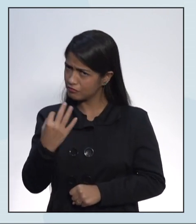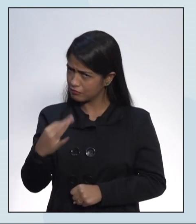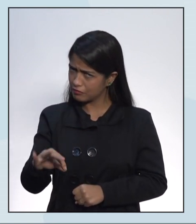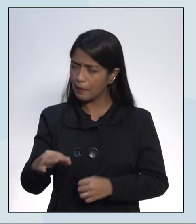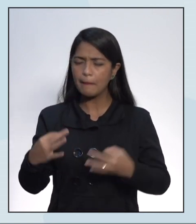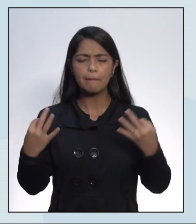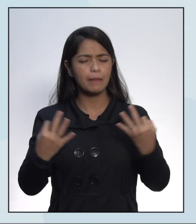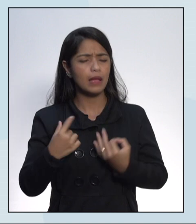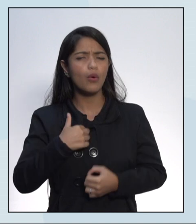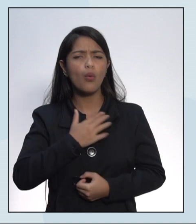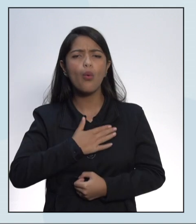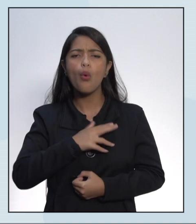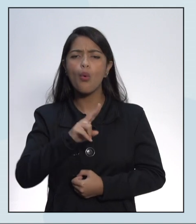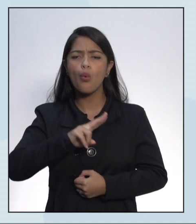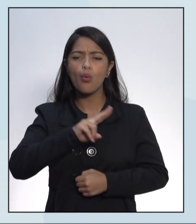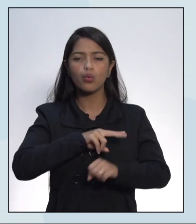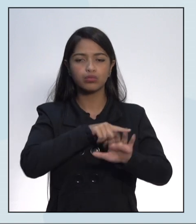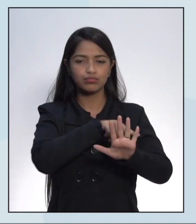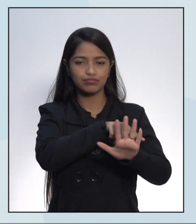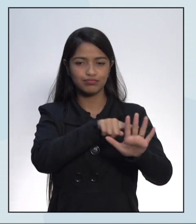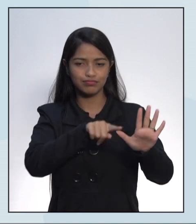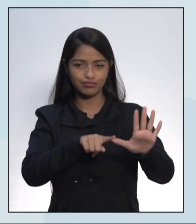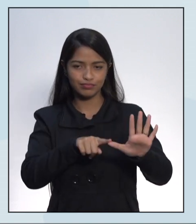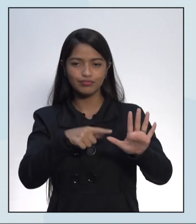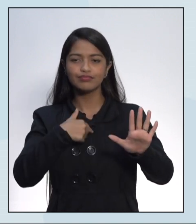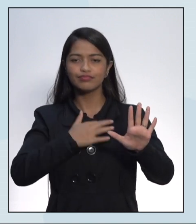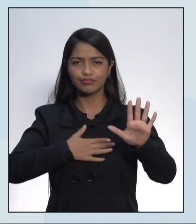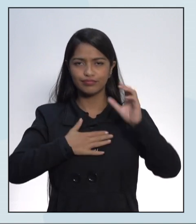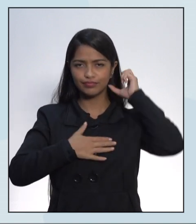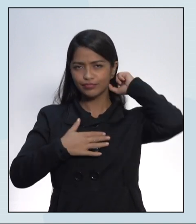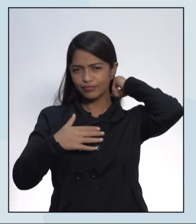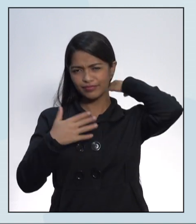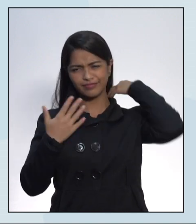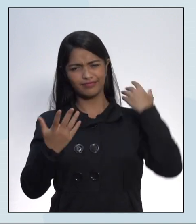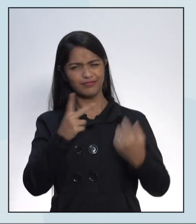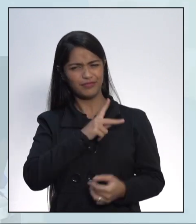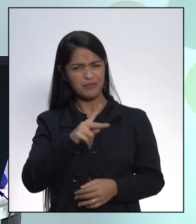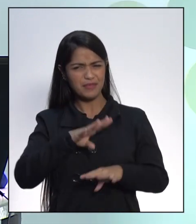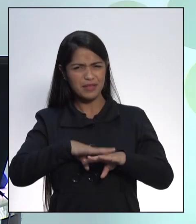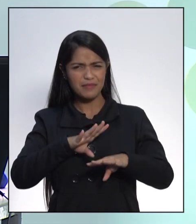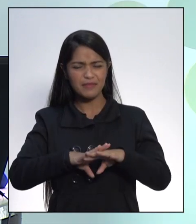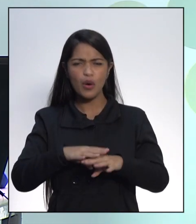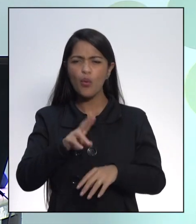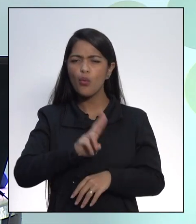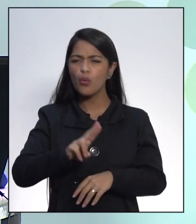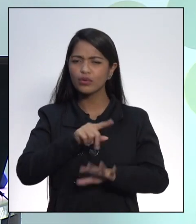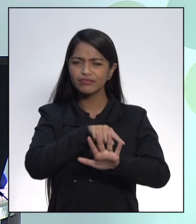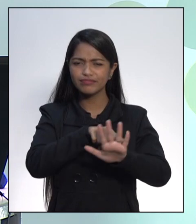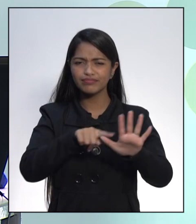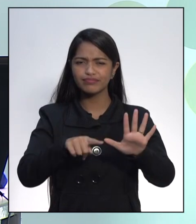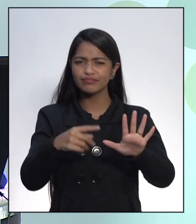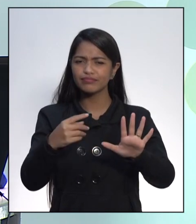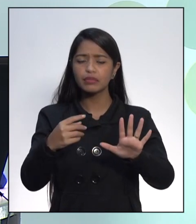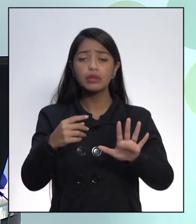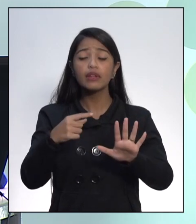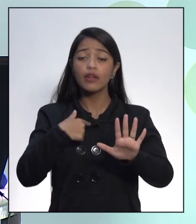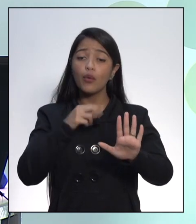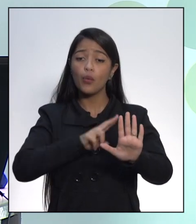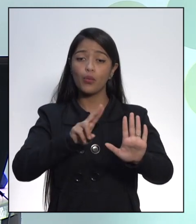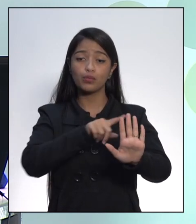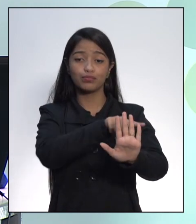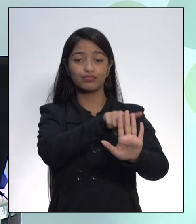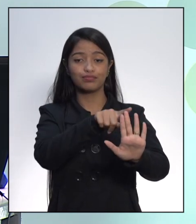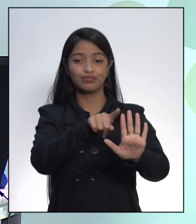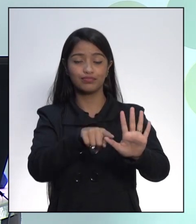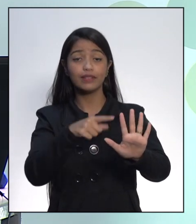nessa conta, Jonas, de potenciação, né? Aí você fala, nossa, professor de matemática usando conta, né? Foca aqui para mim. Por quê? Eu sei que eu vou multiplicar